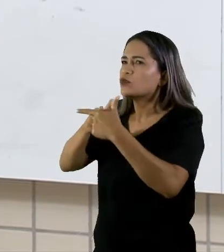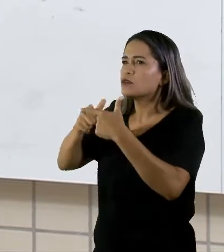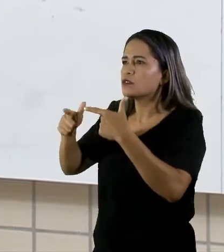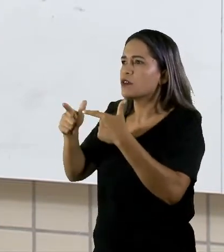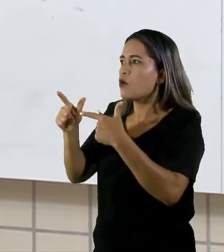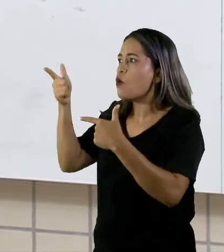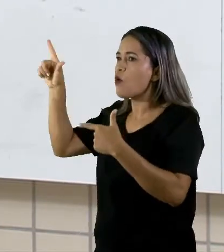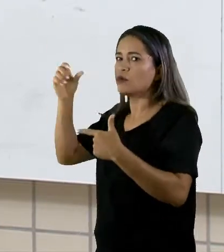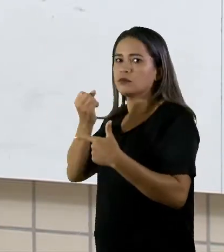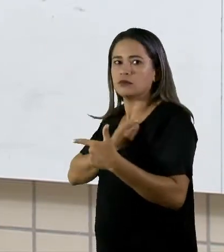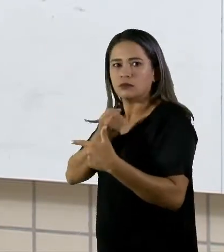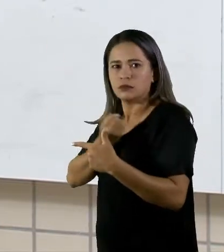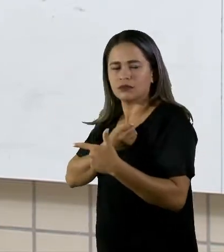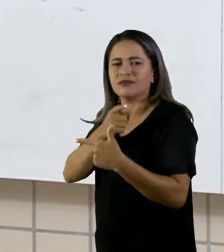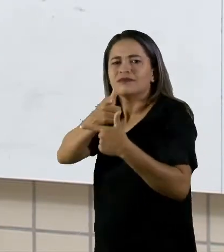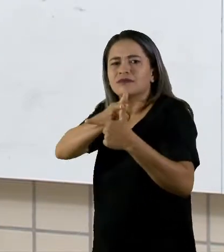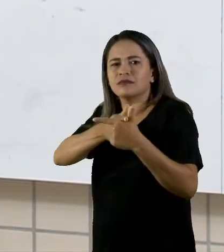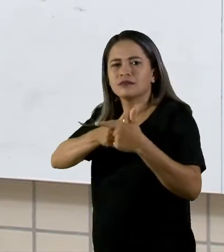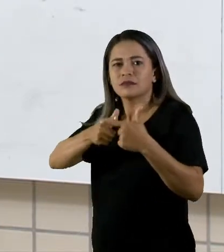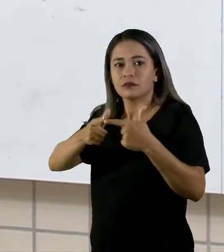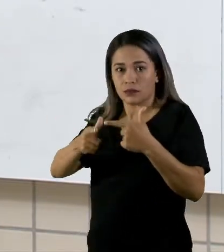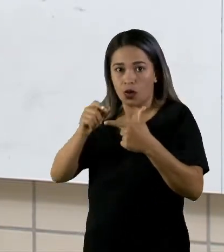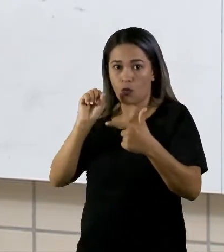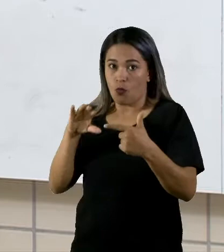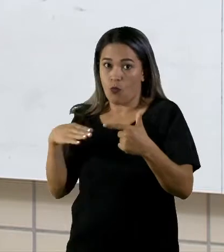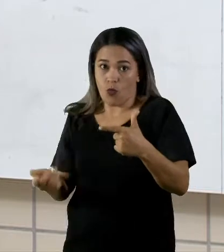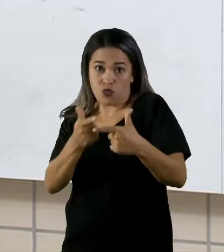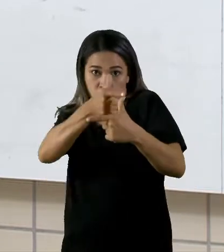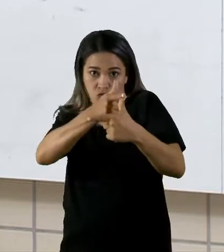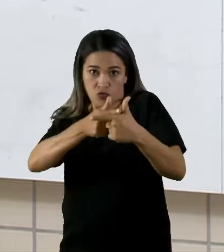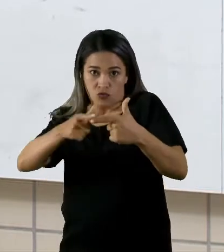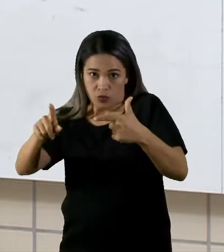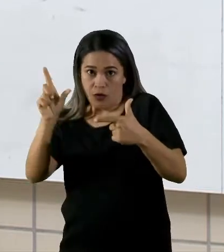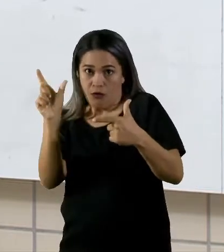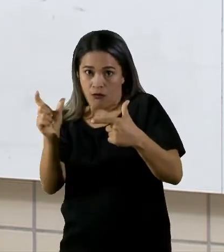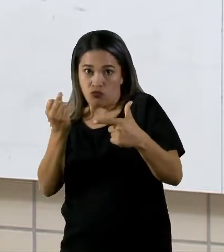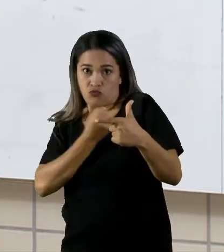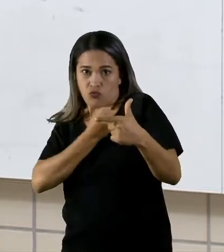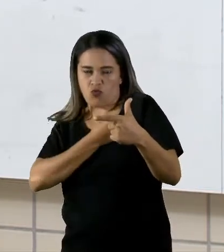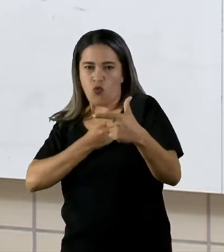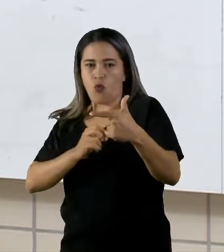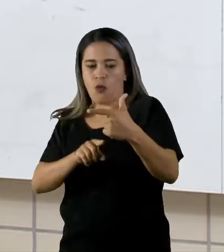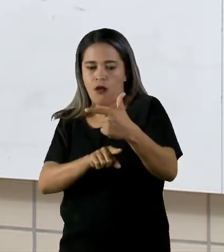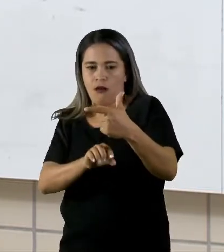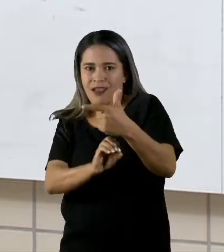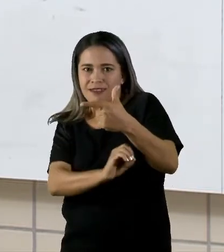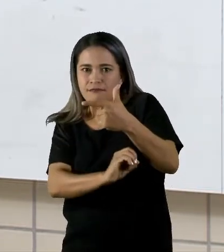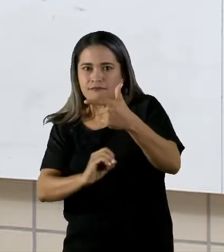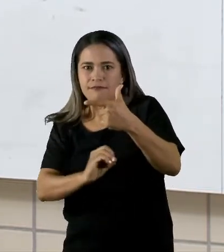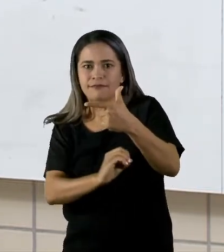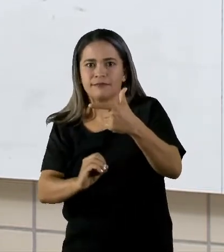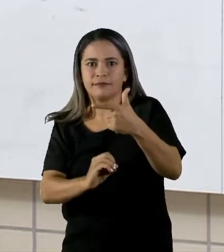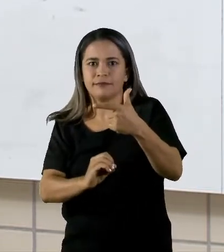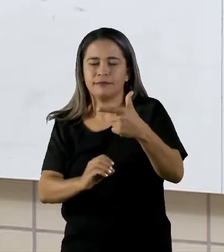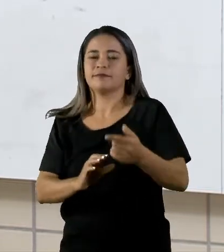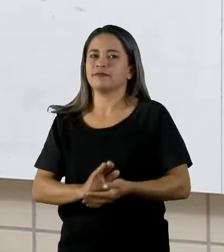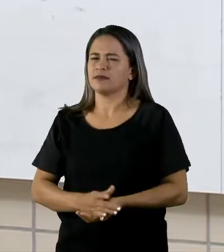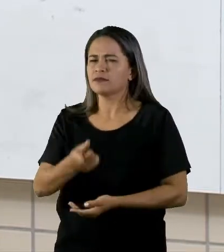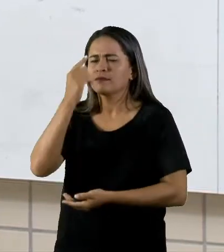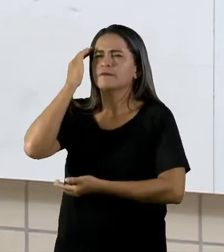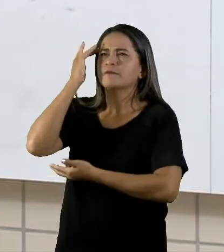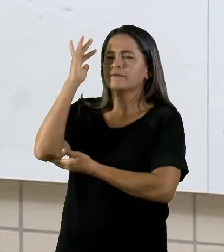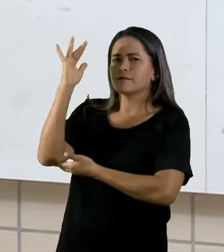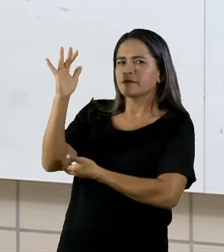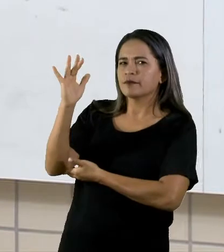número. Divisível é que quando eu divido esse número e a conta dá exata. Você já imaginou pegar esse